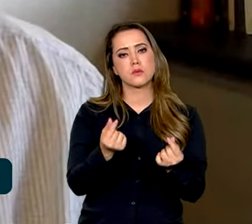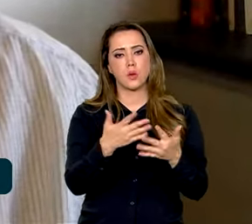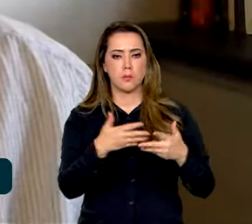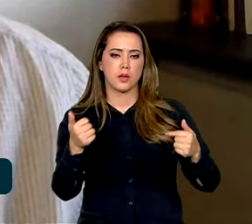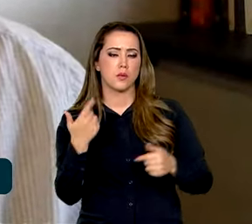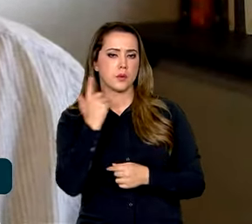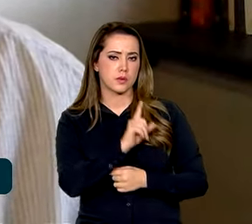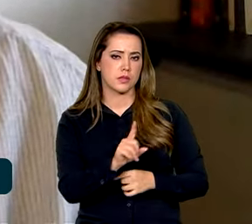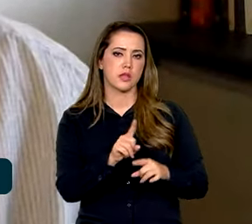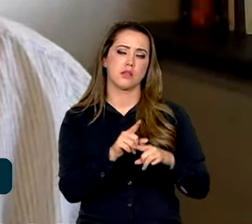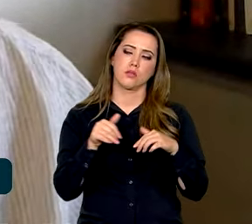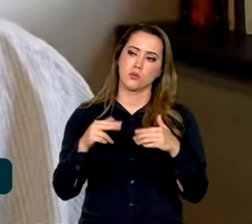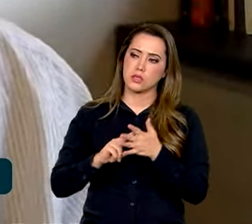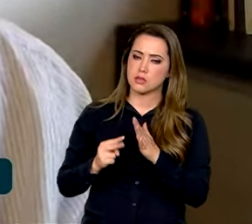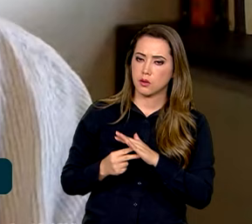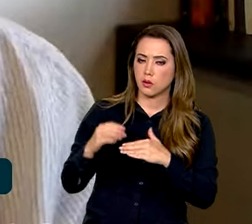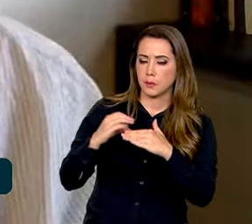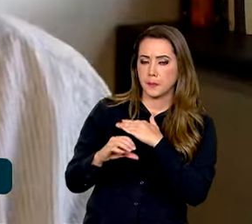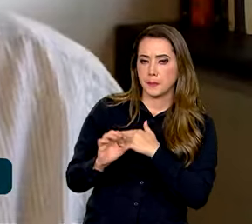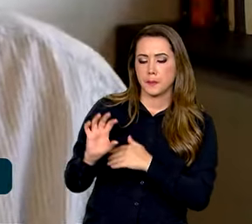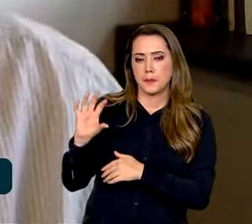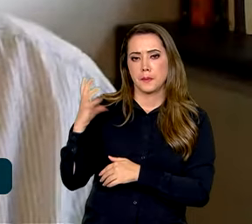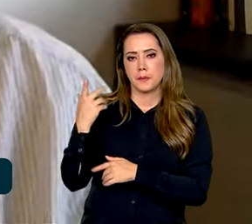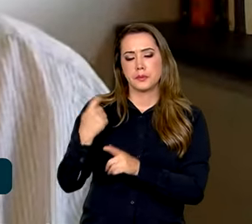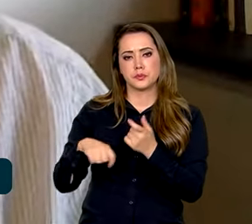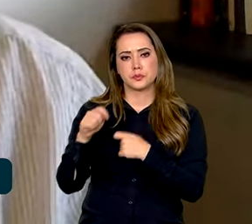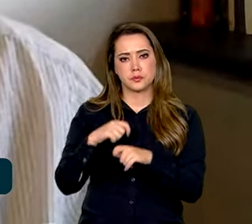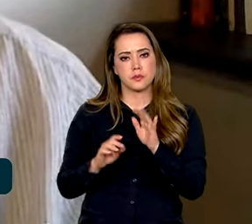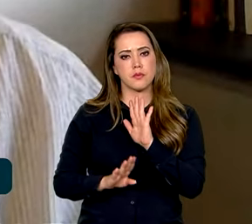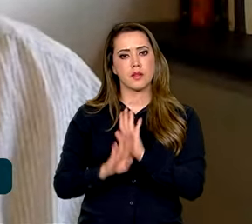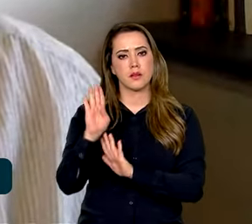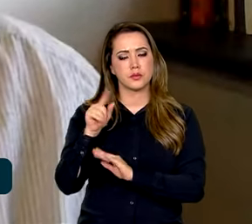conta, os investimentos surgem e a economia